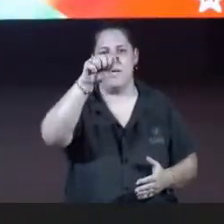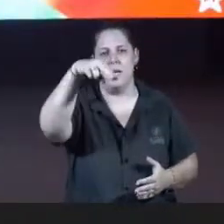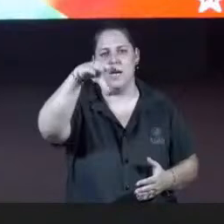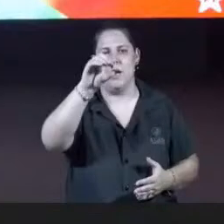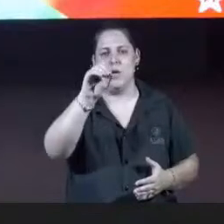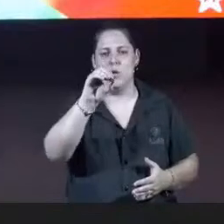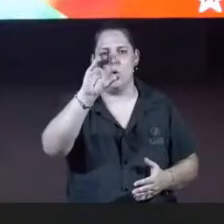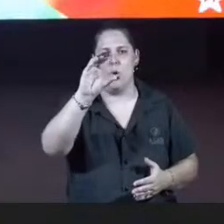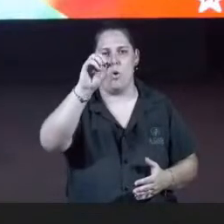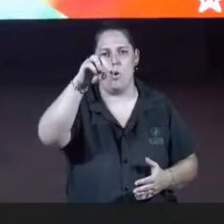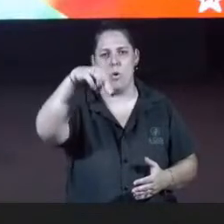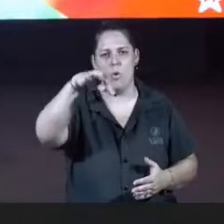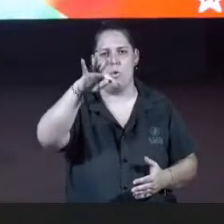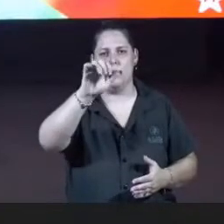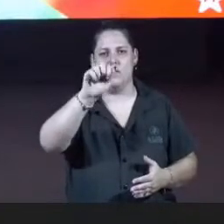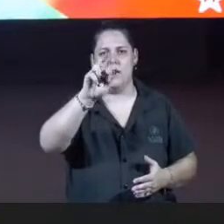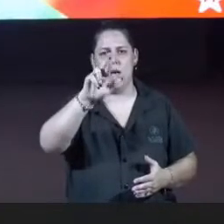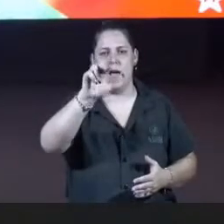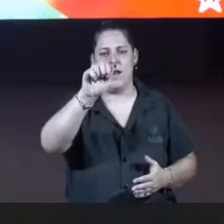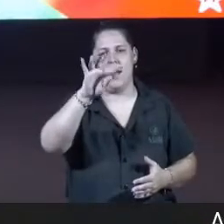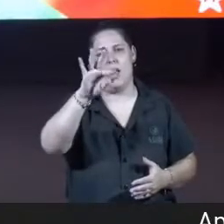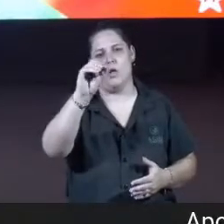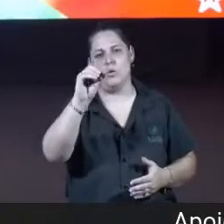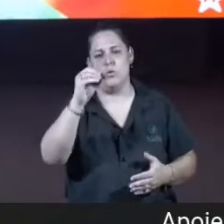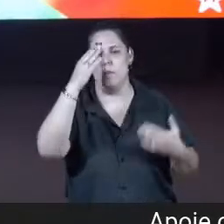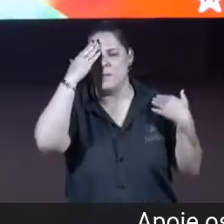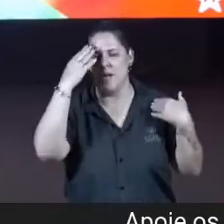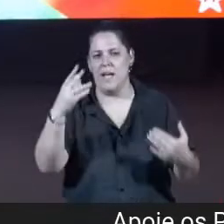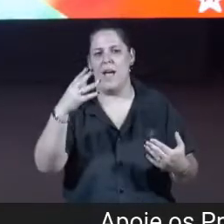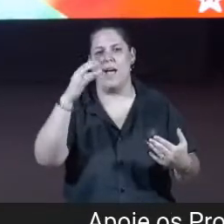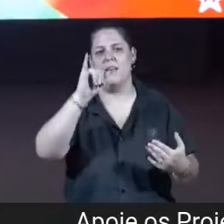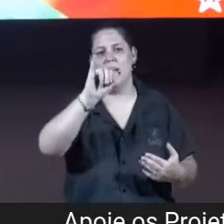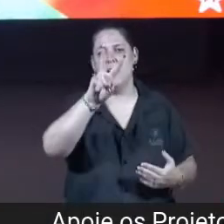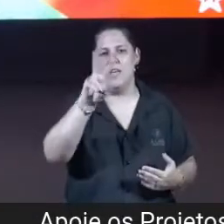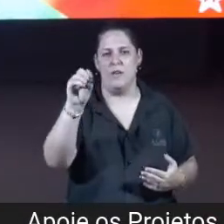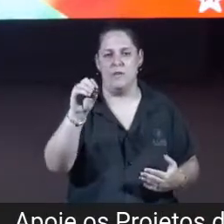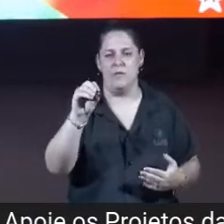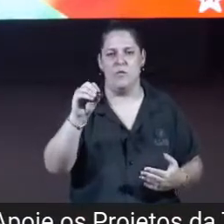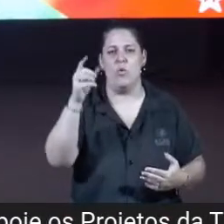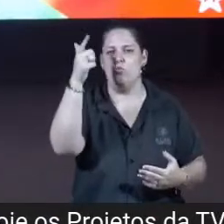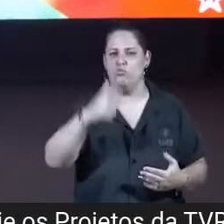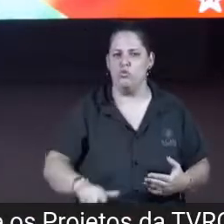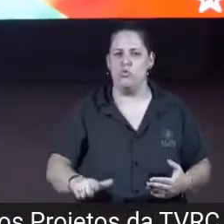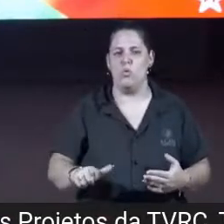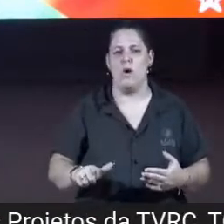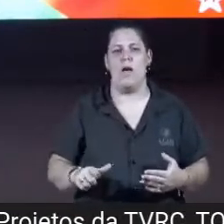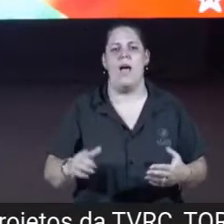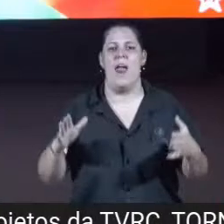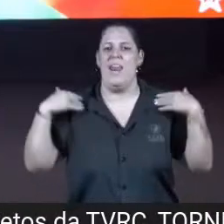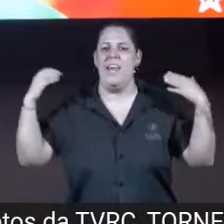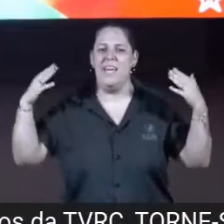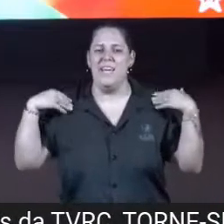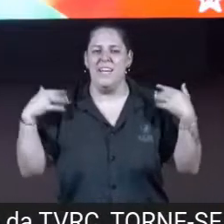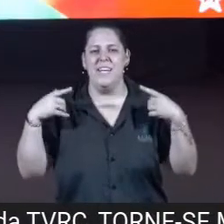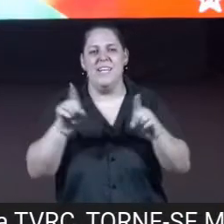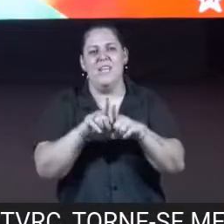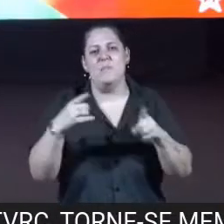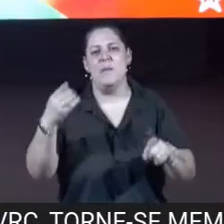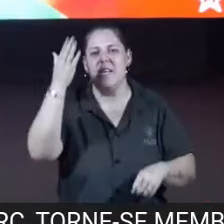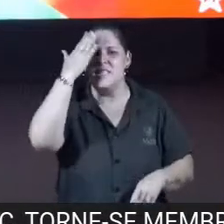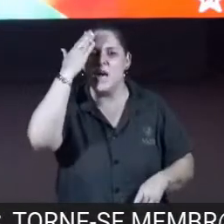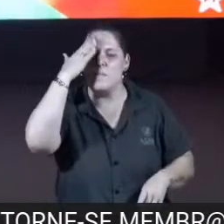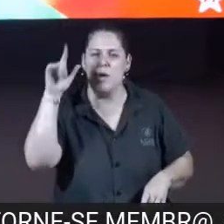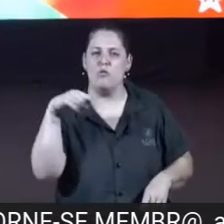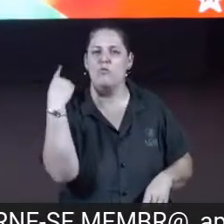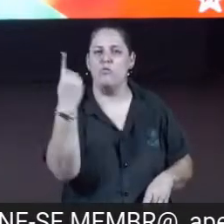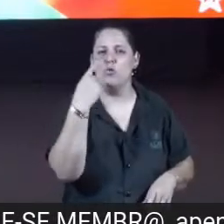Obrigada, Ivo. Vamos para cima com muita energia também. sabendo que o nosso